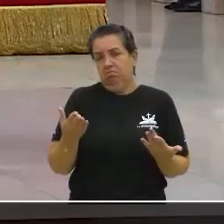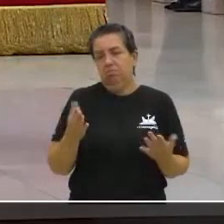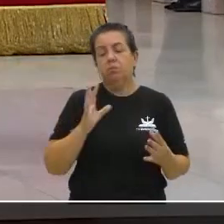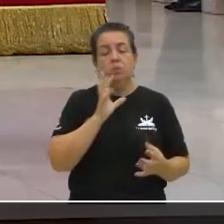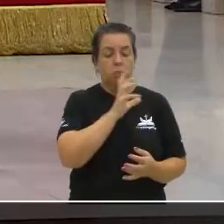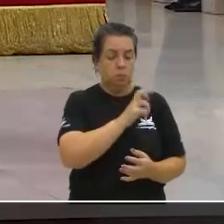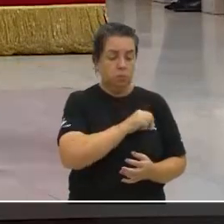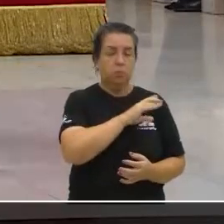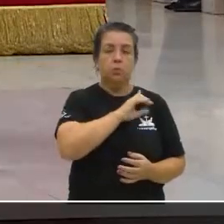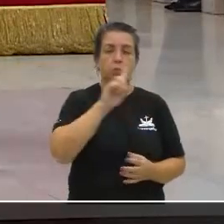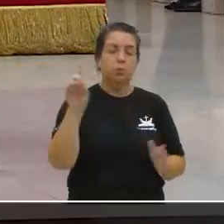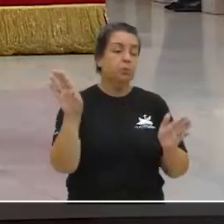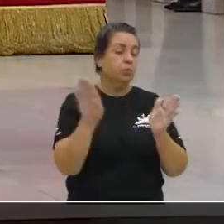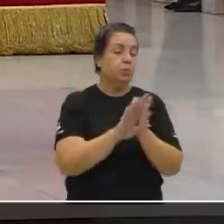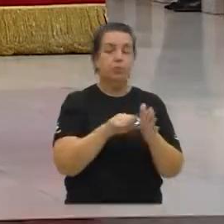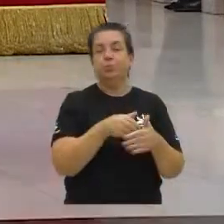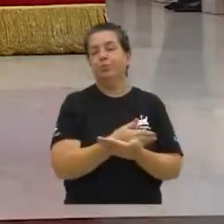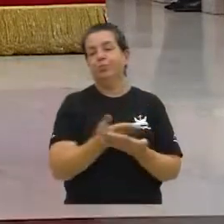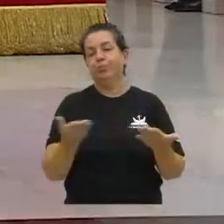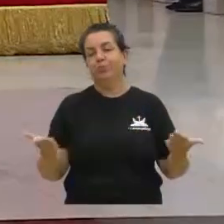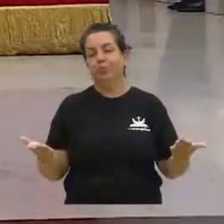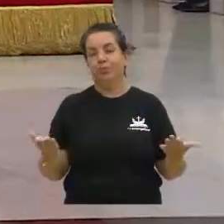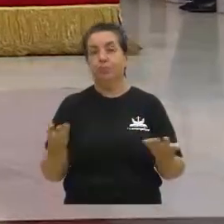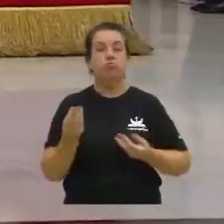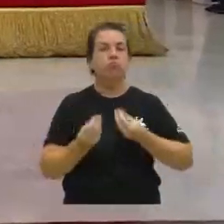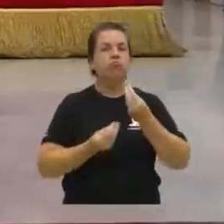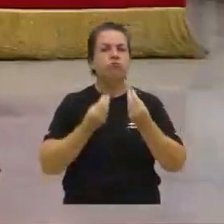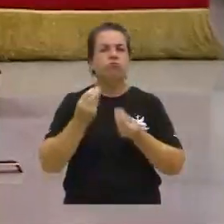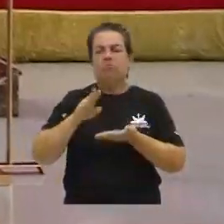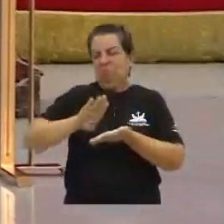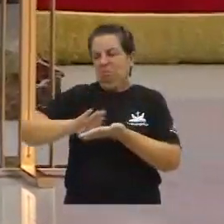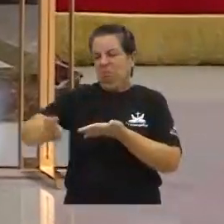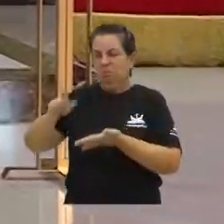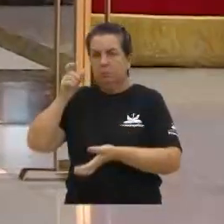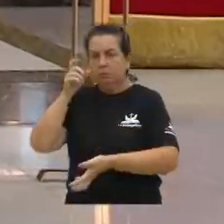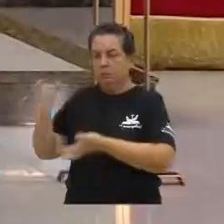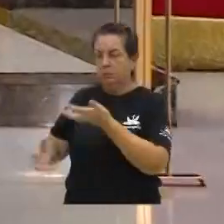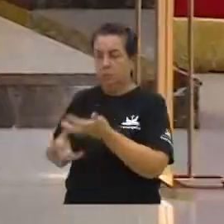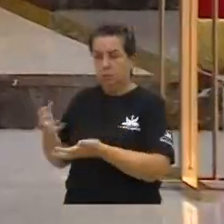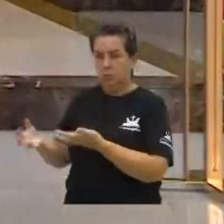de Deus chegou. Então, como que ele expulsa o demônio?